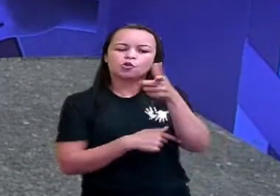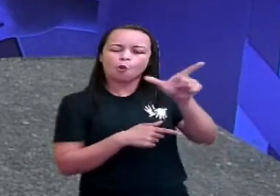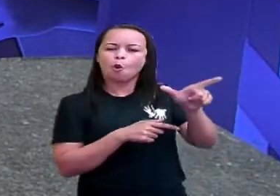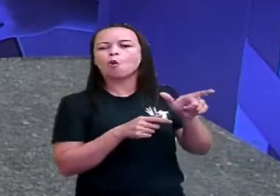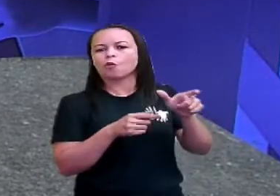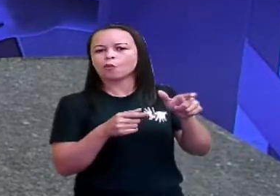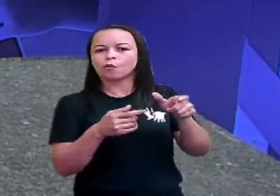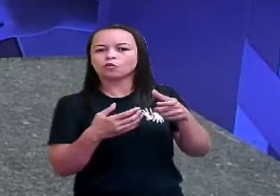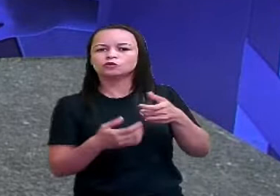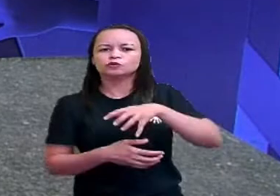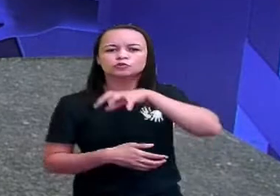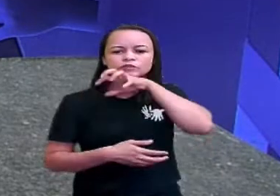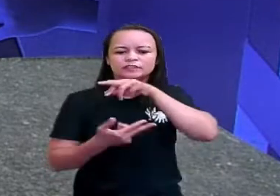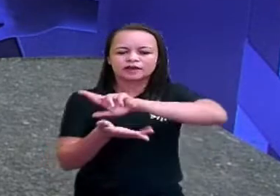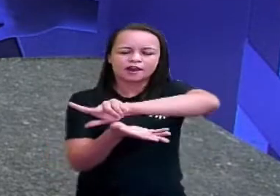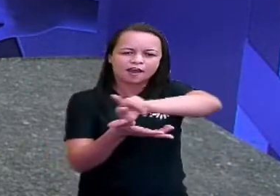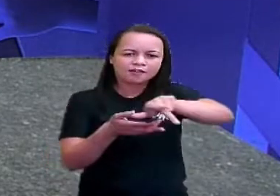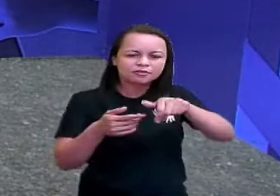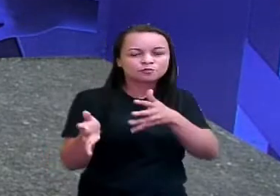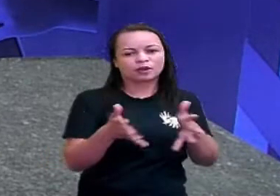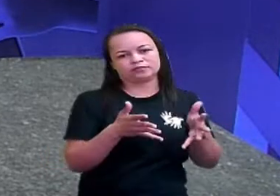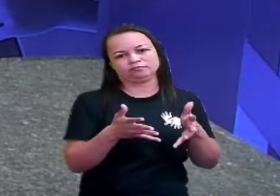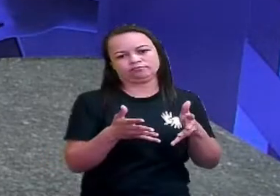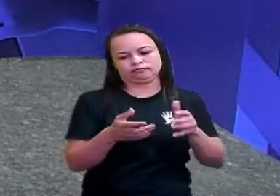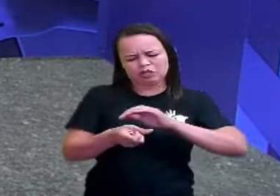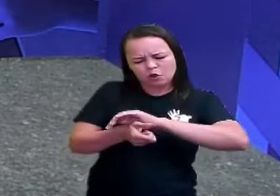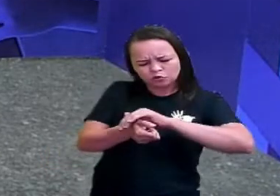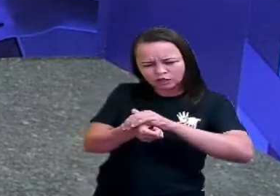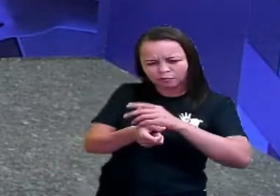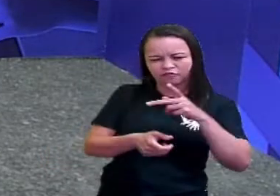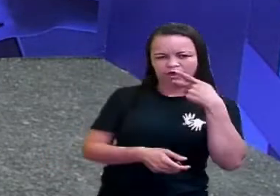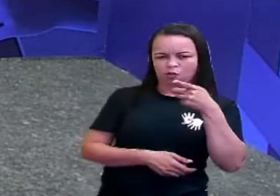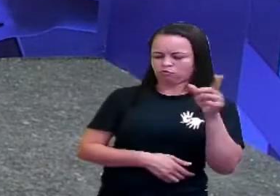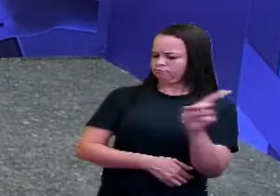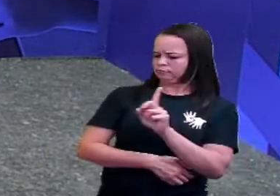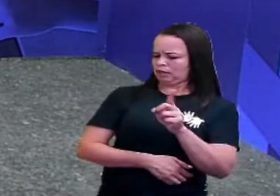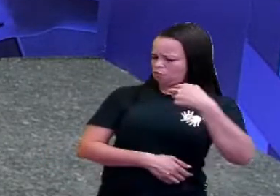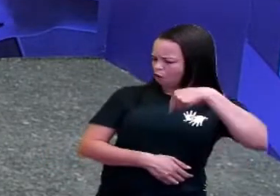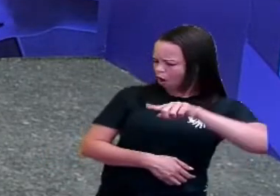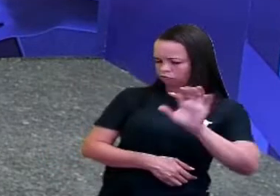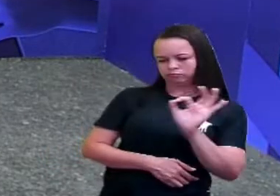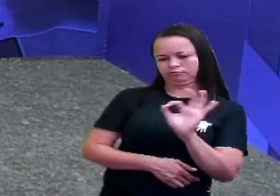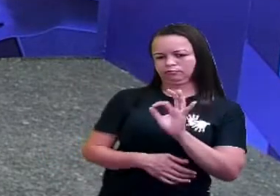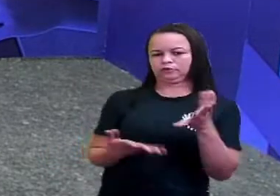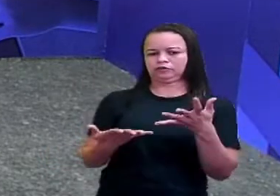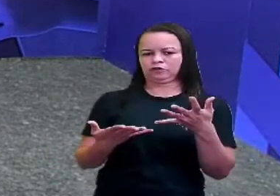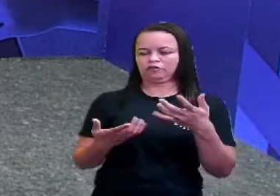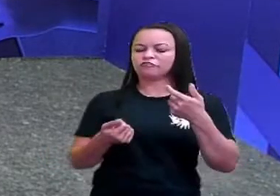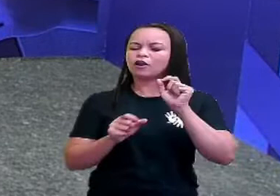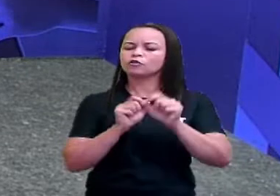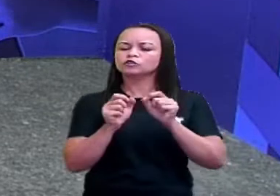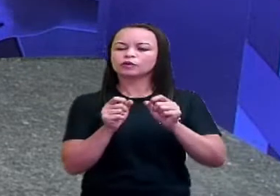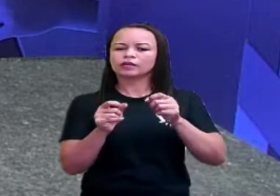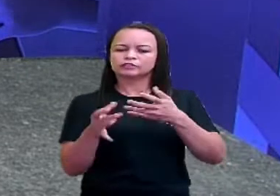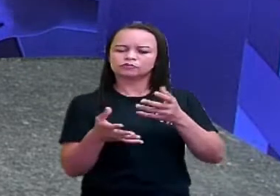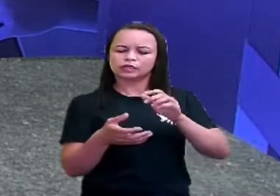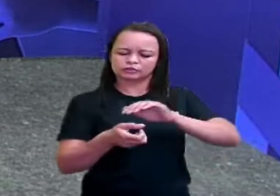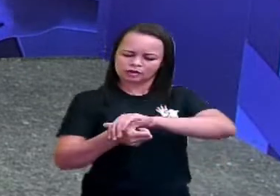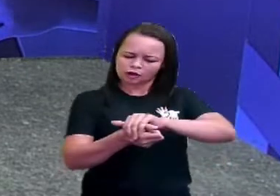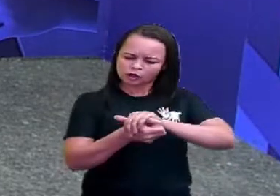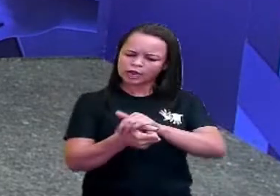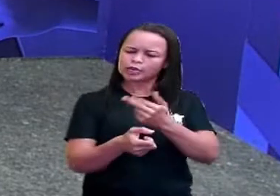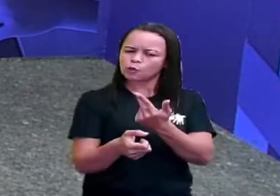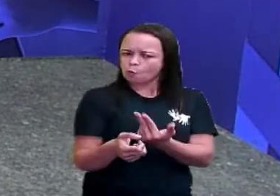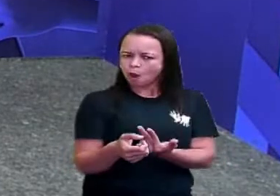é, o jabuti falou que não ia, que ele só ia se ele pudesse se fantasiar dele mesmo. Pois